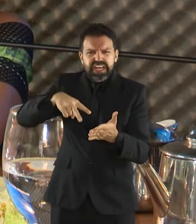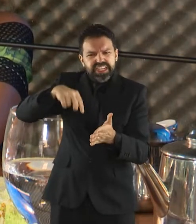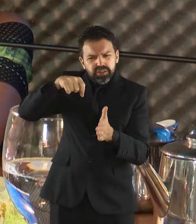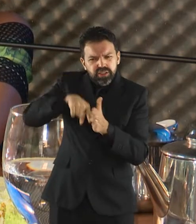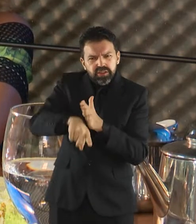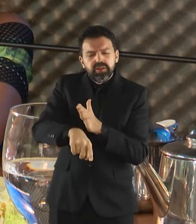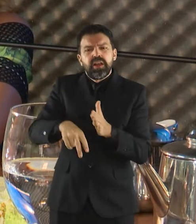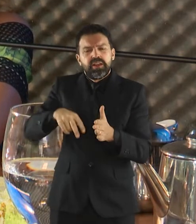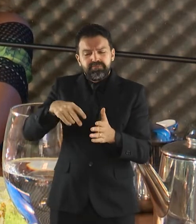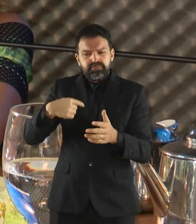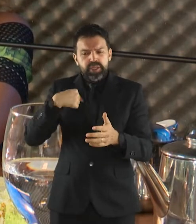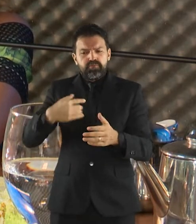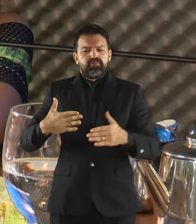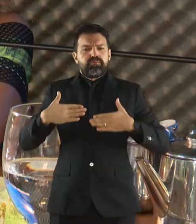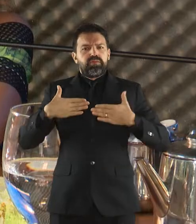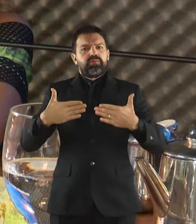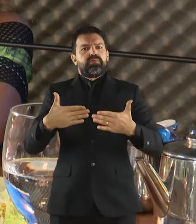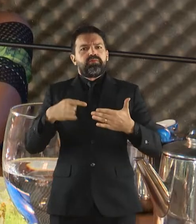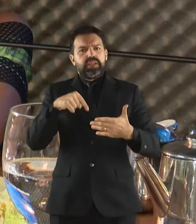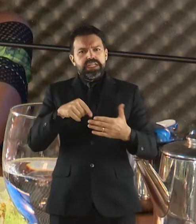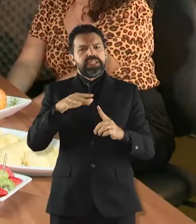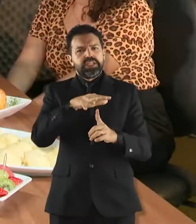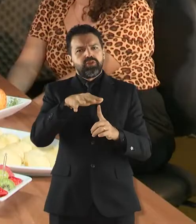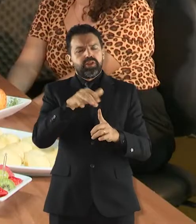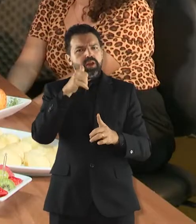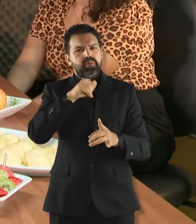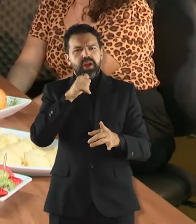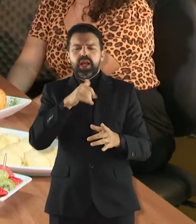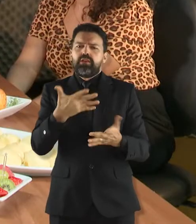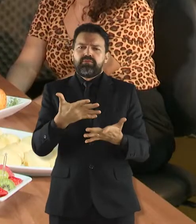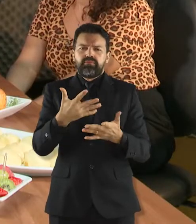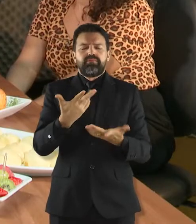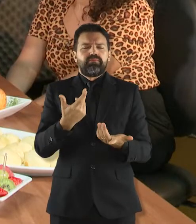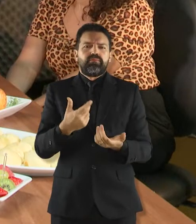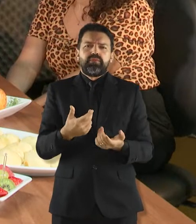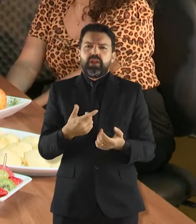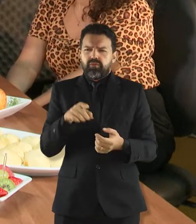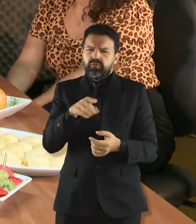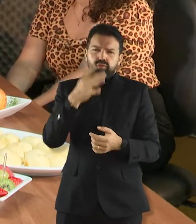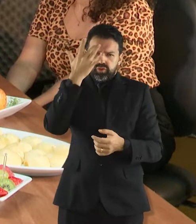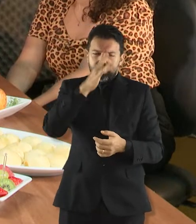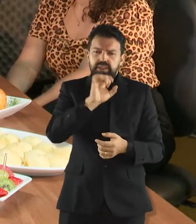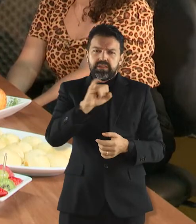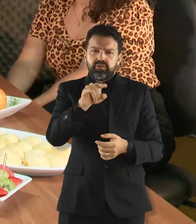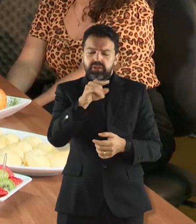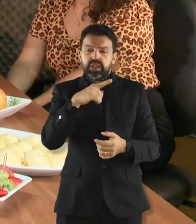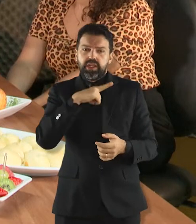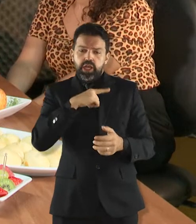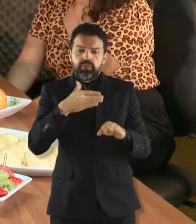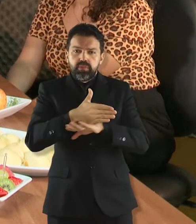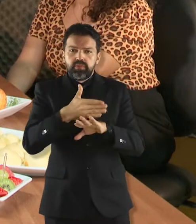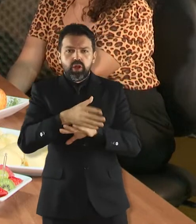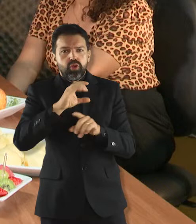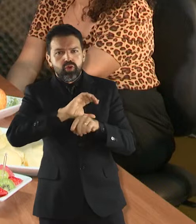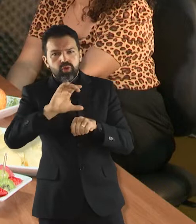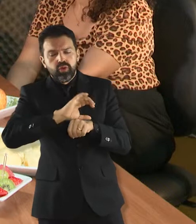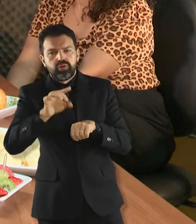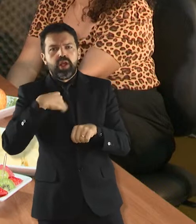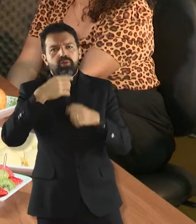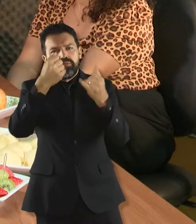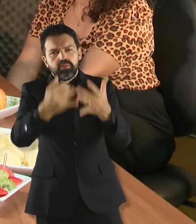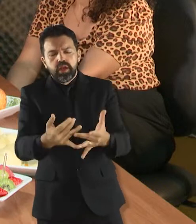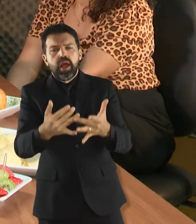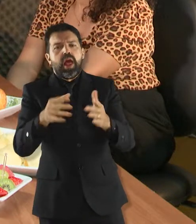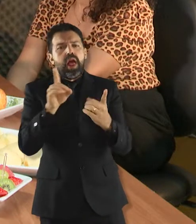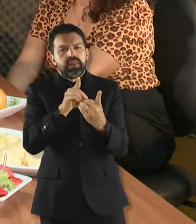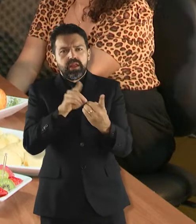já me chocaram, né? Acho que não sei se você estava num curso na qual eu relatei de um atendimento